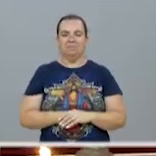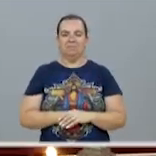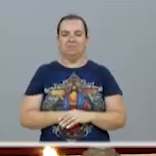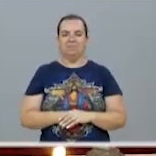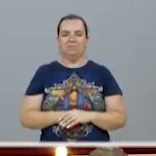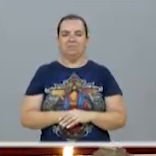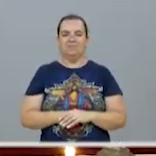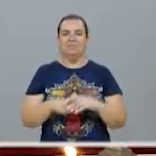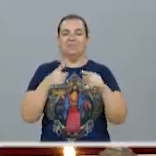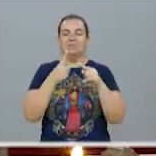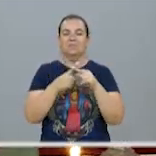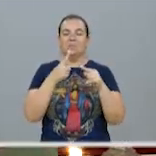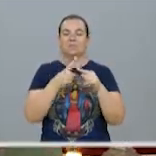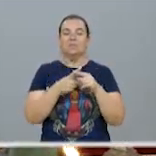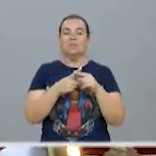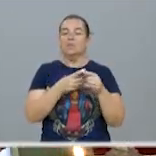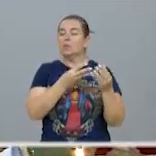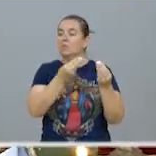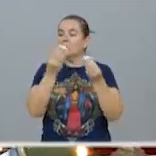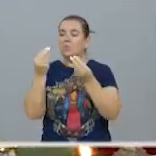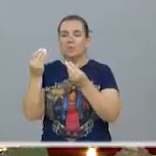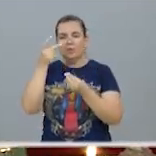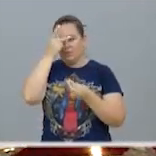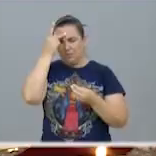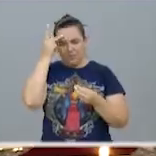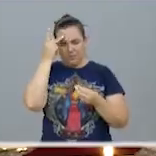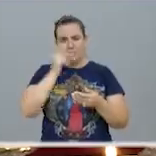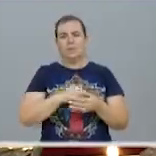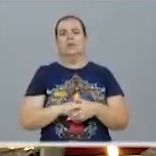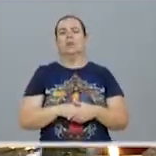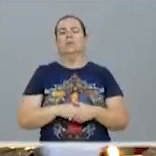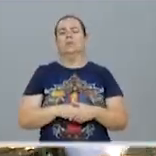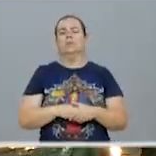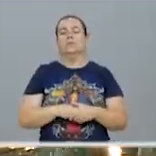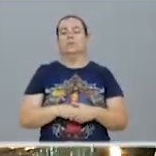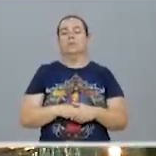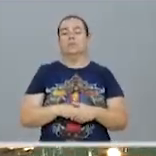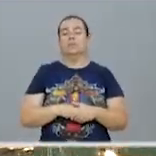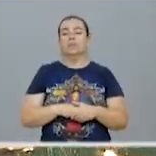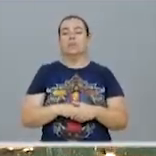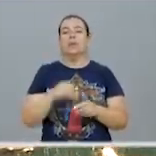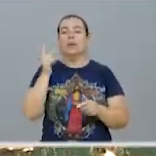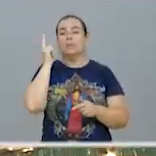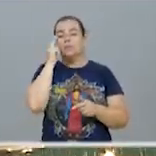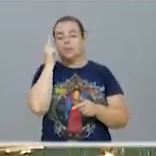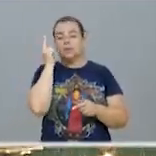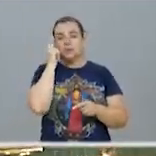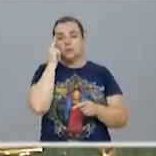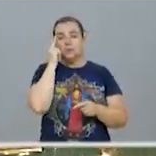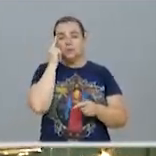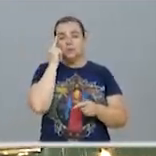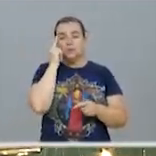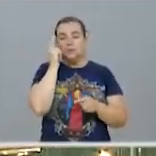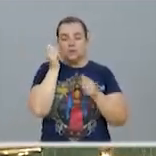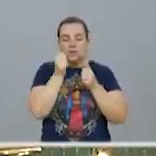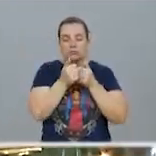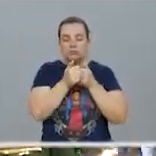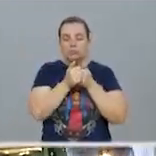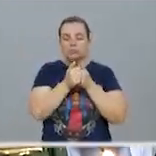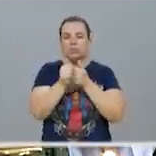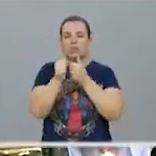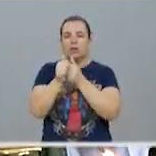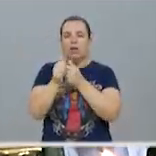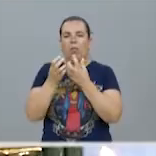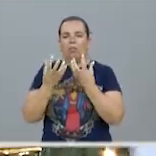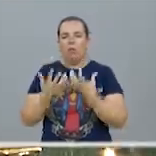Porque muita gente, e repito, um equívoco, acharmos que seguir Deus é um